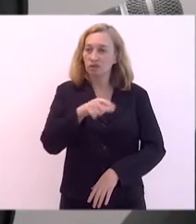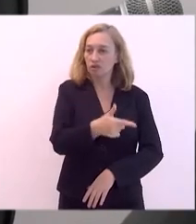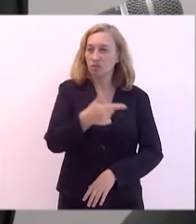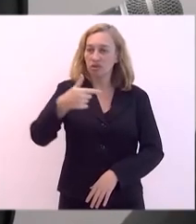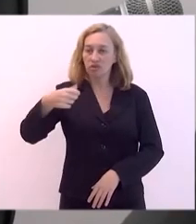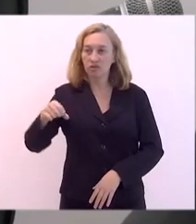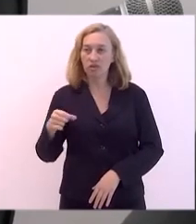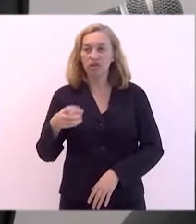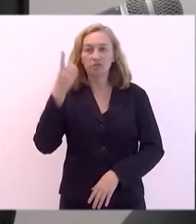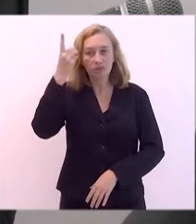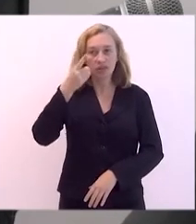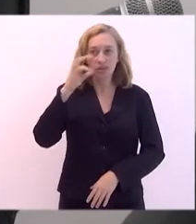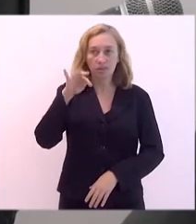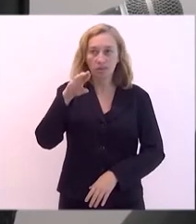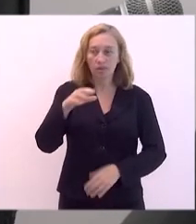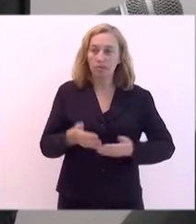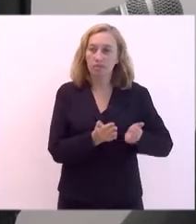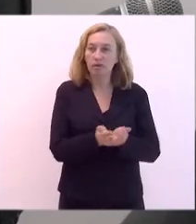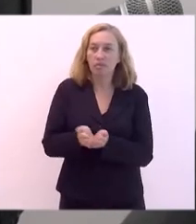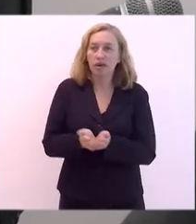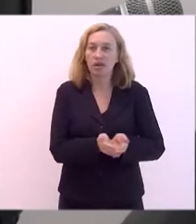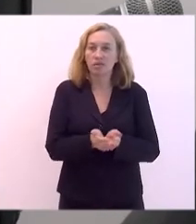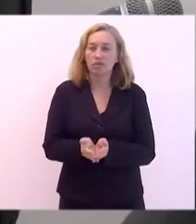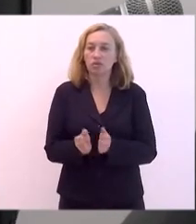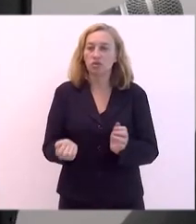Bebeto, parecer pela legalidade com emendas.